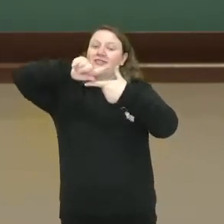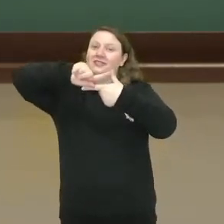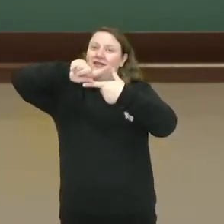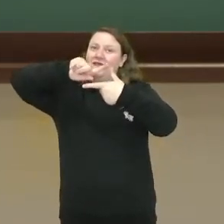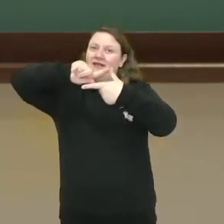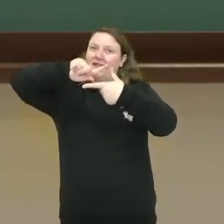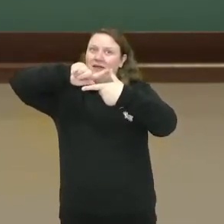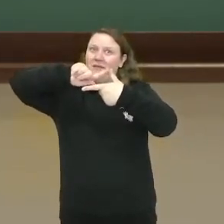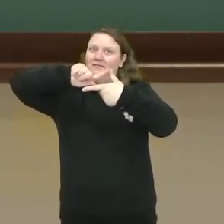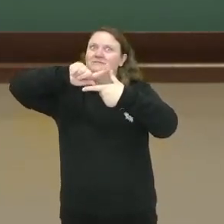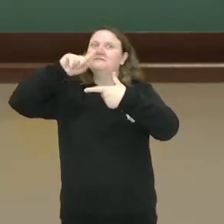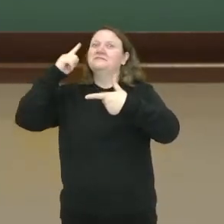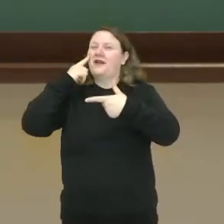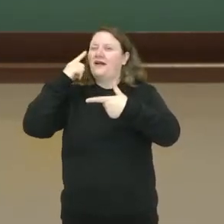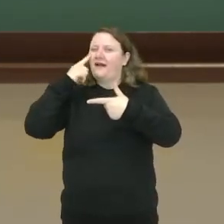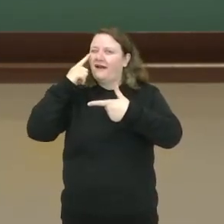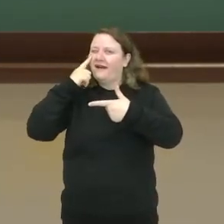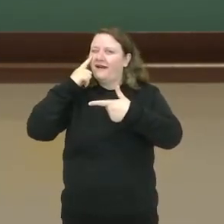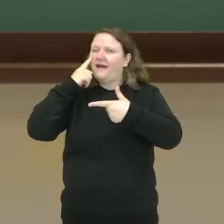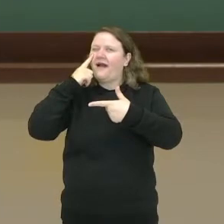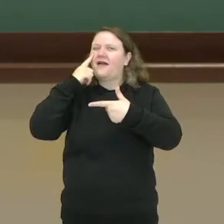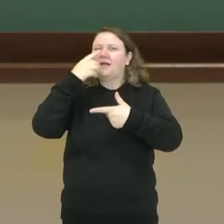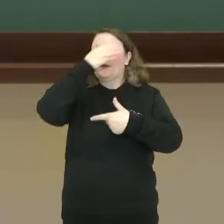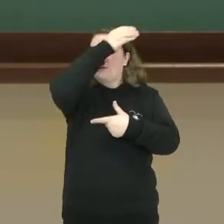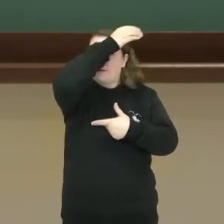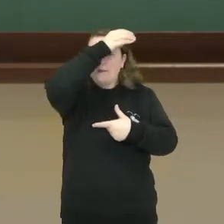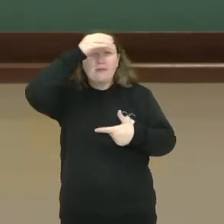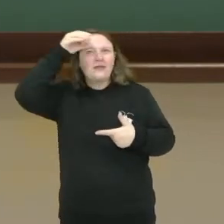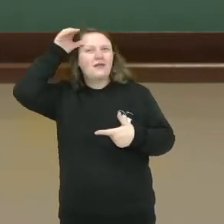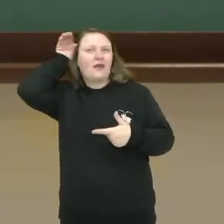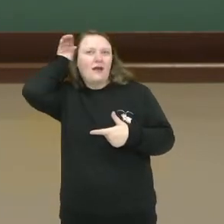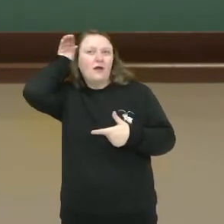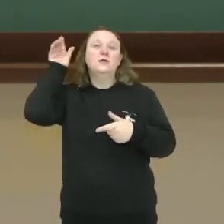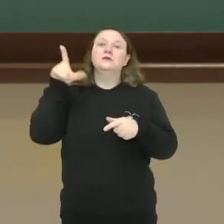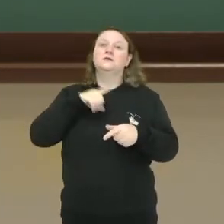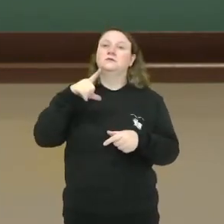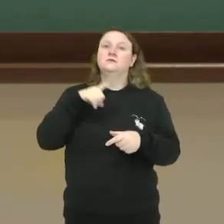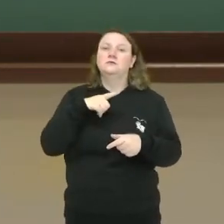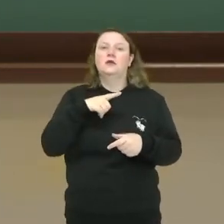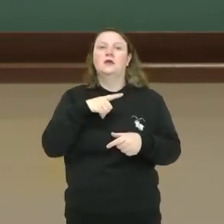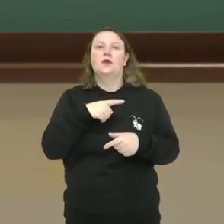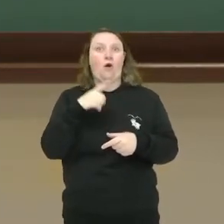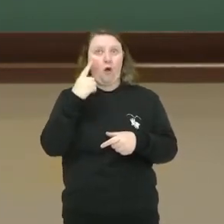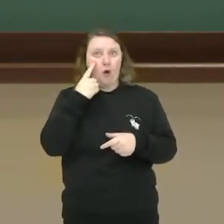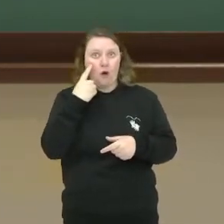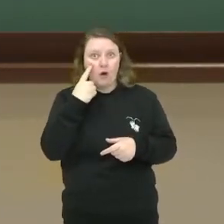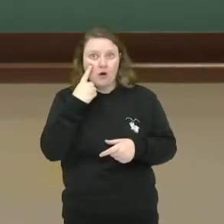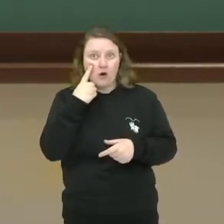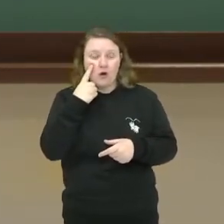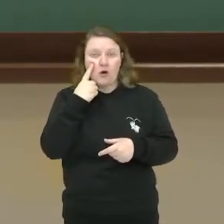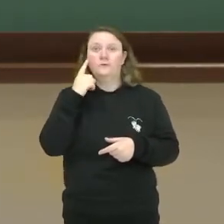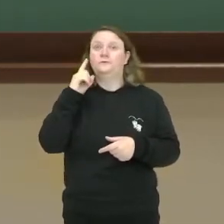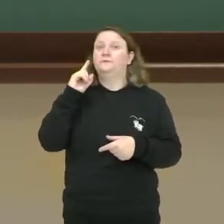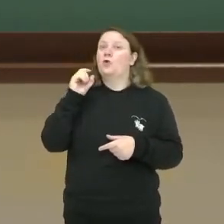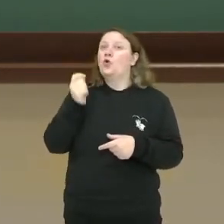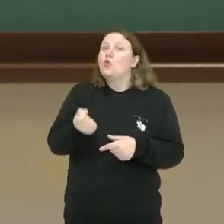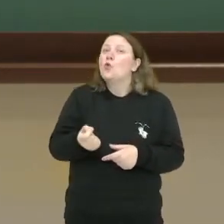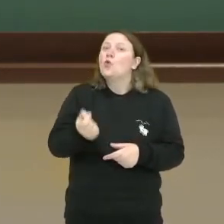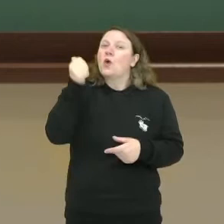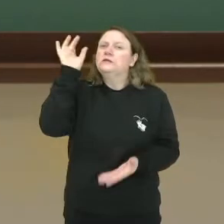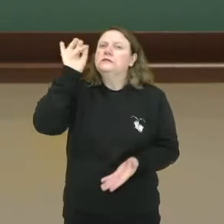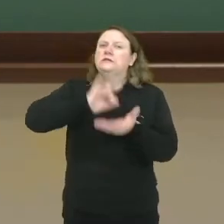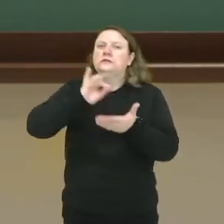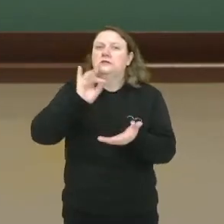muito tranquilo, né, gente? O Teorema de Pitágoras é muito fácil. Tem o triângulo, o retângulo. Olha, quase a certeza de